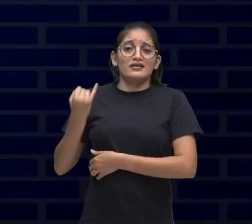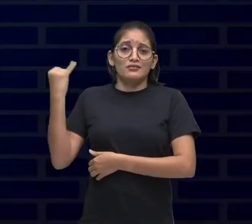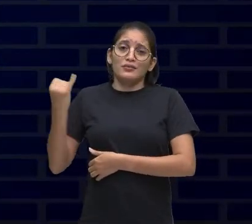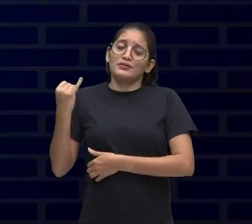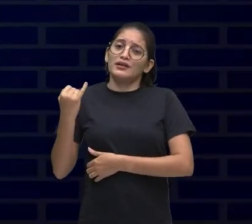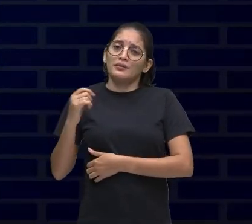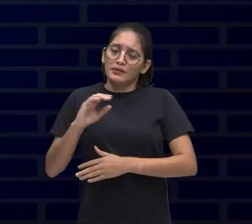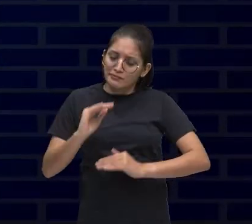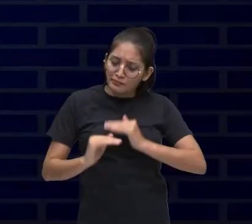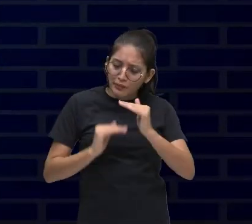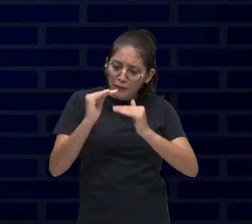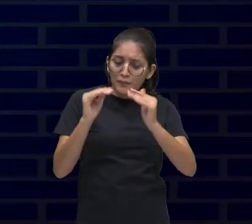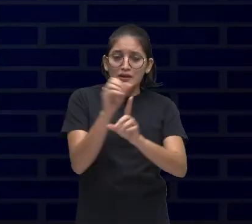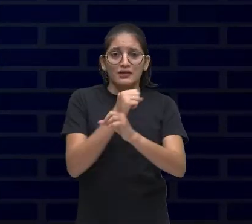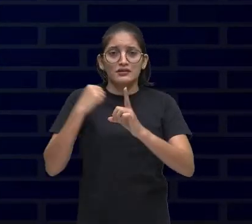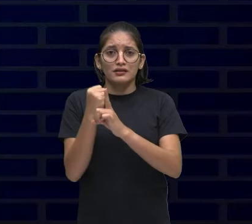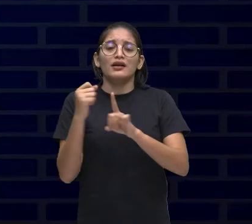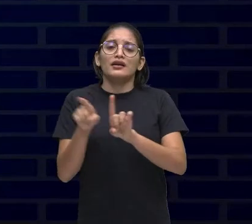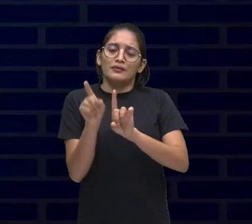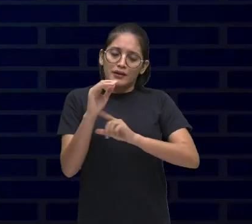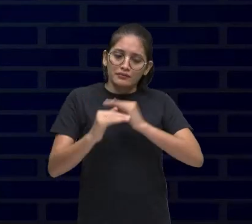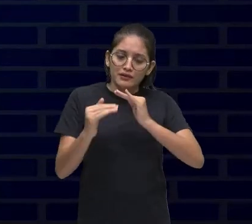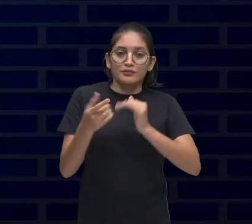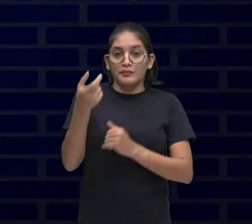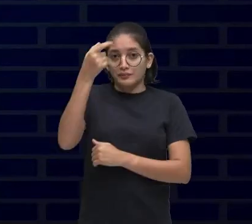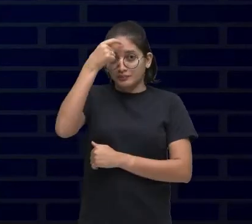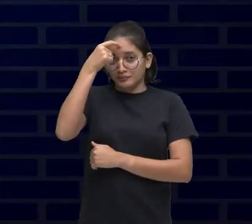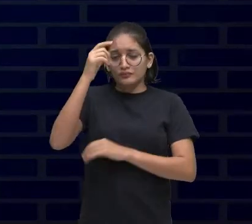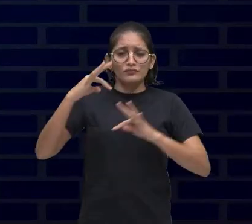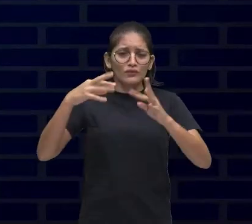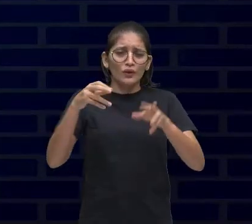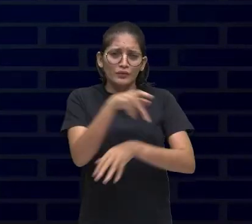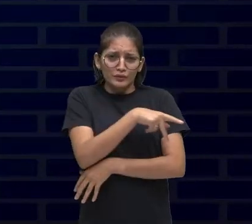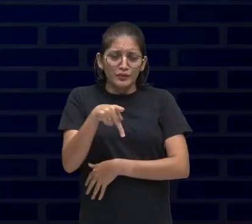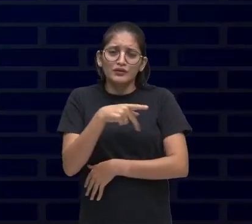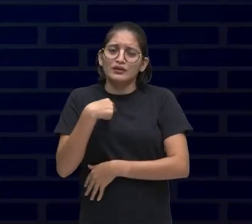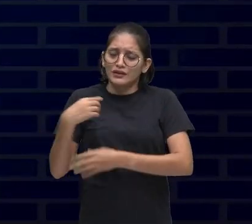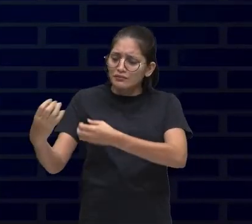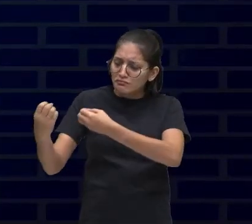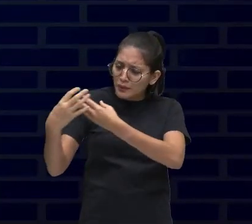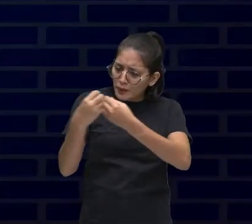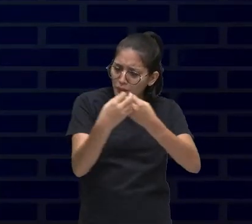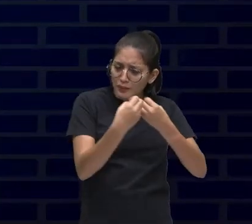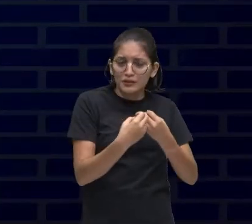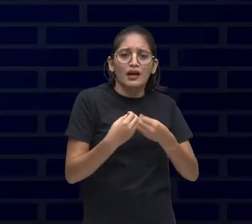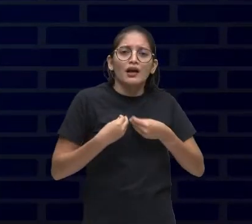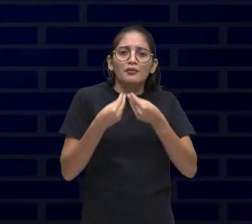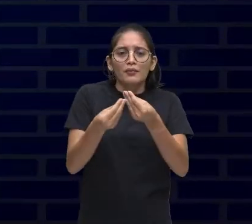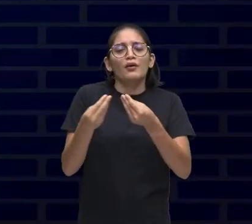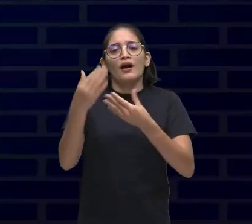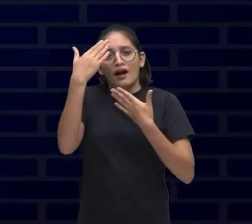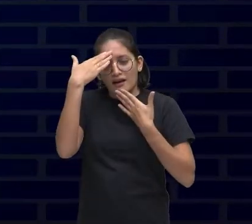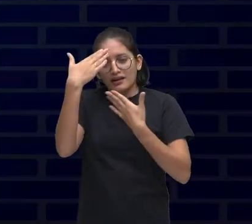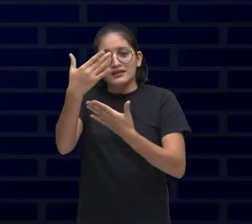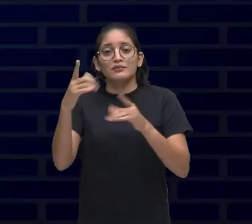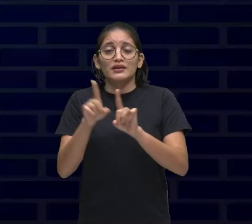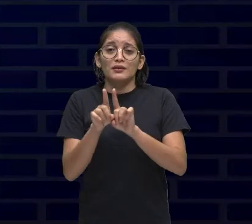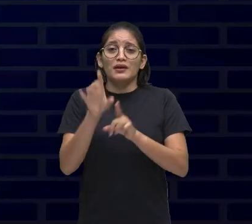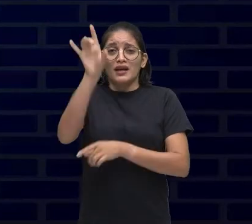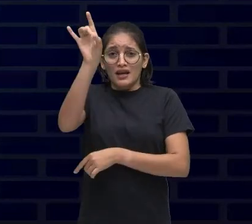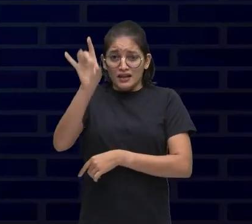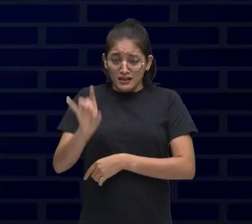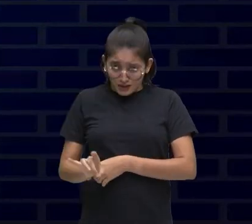da sociedade e desenvolvimento intelectual. Para todos os professores que passaram por minha jornada, deixo aqui meu agradecimento, e em especial ao